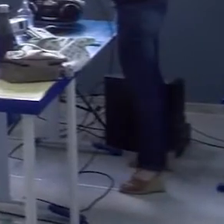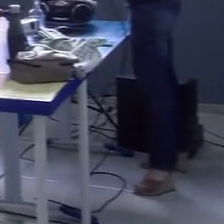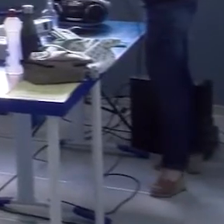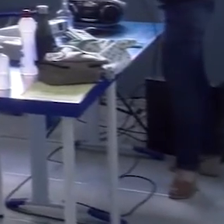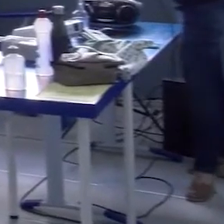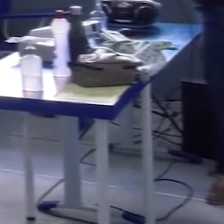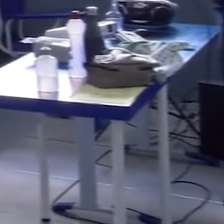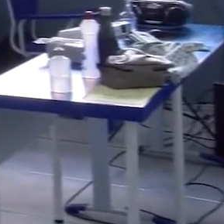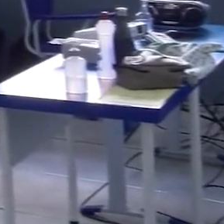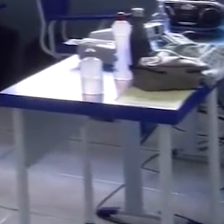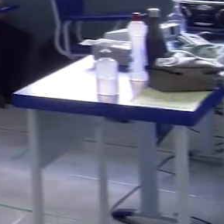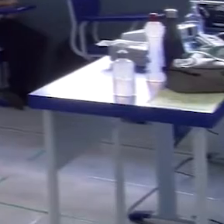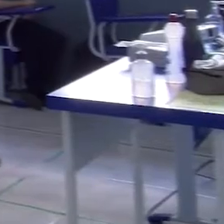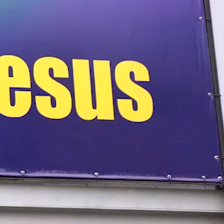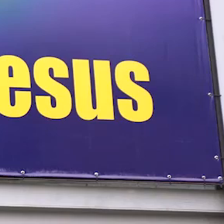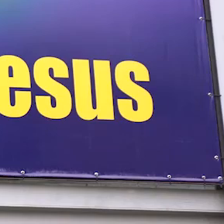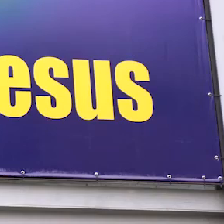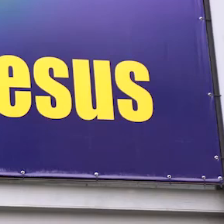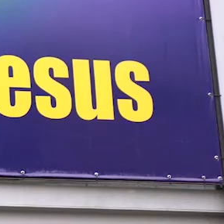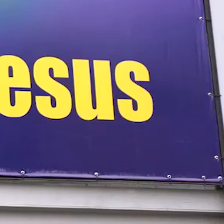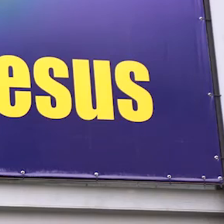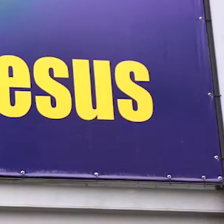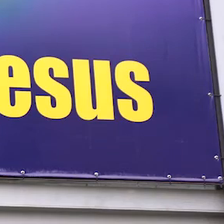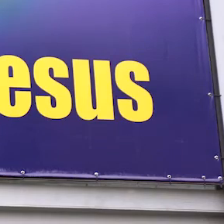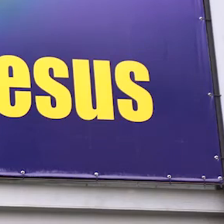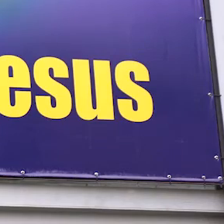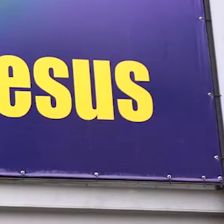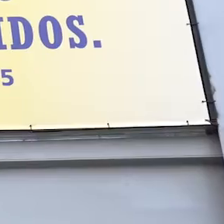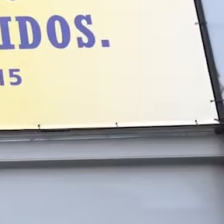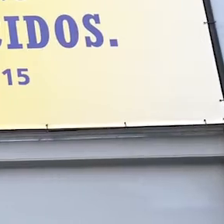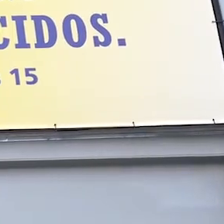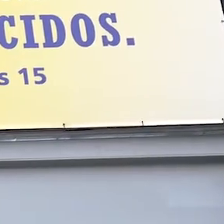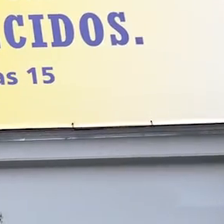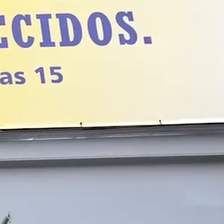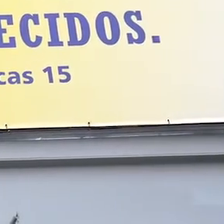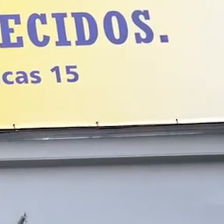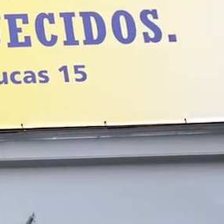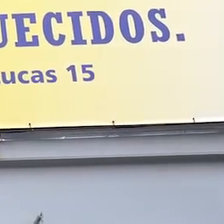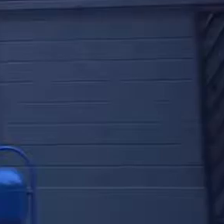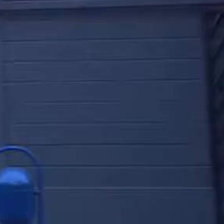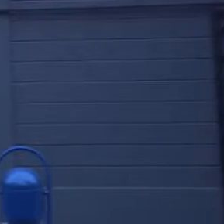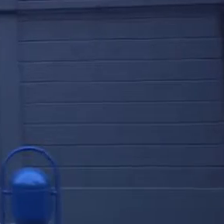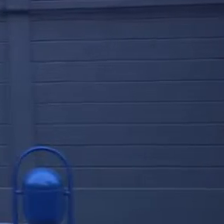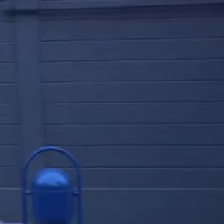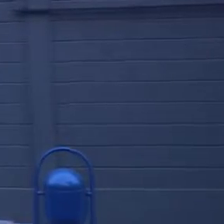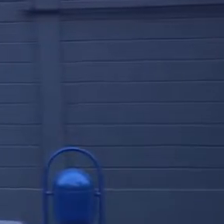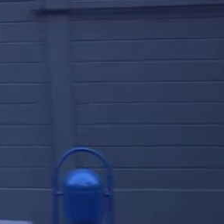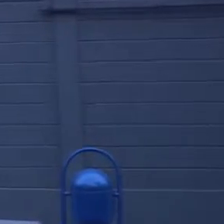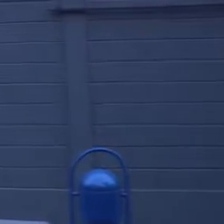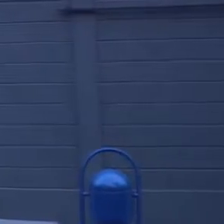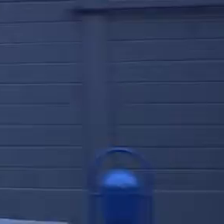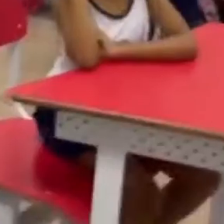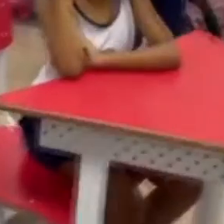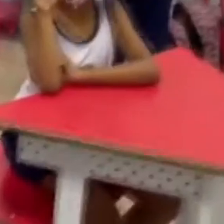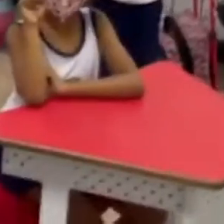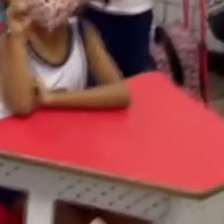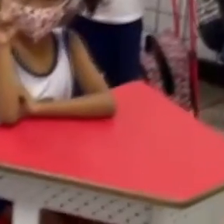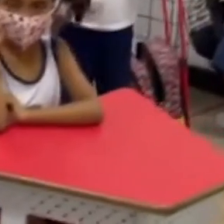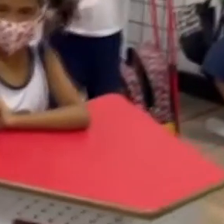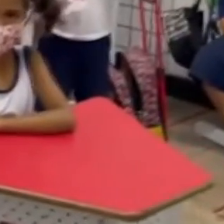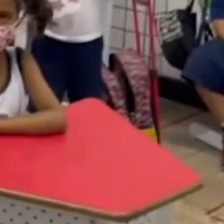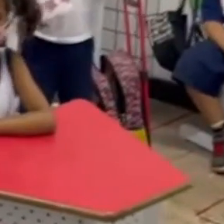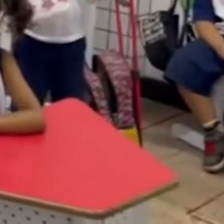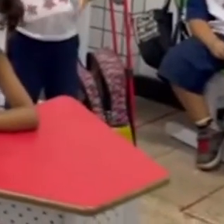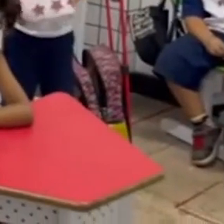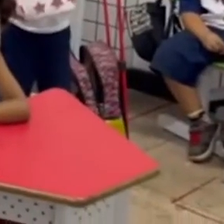Deus nunca erra. Enquanto você pode decidir, decida por seu filho que ainda é criança. Matricule-o enquanto há tempo,